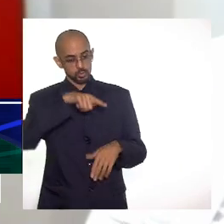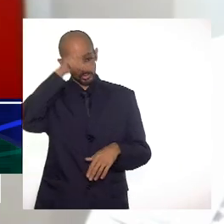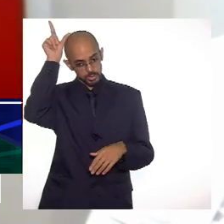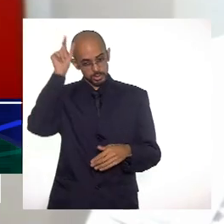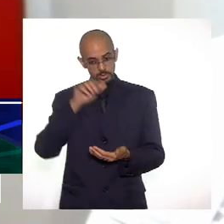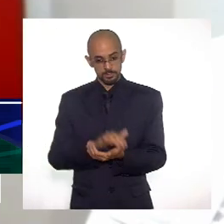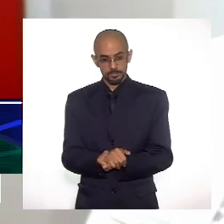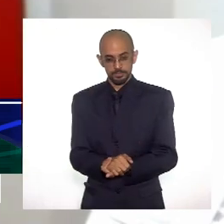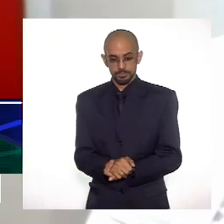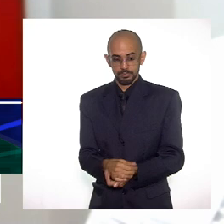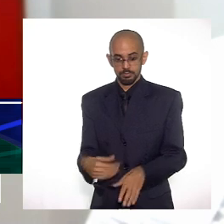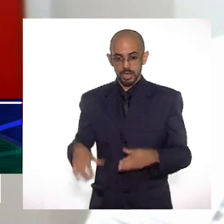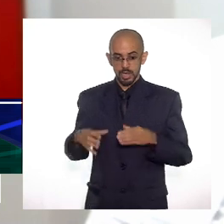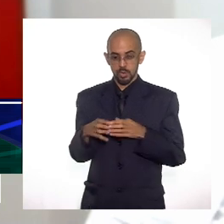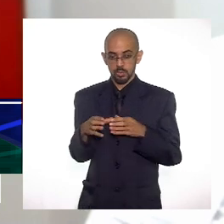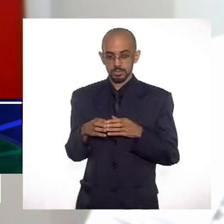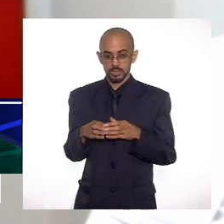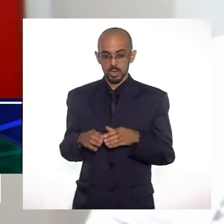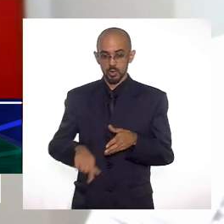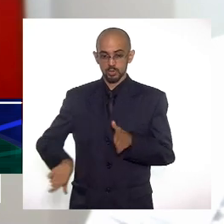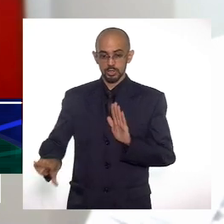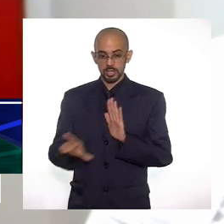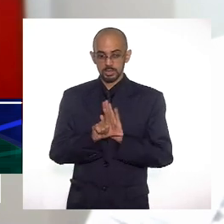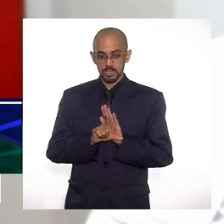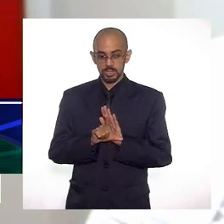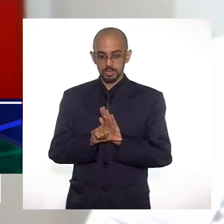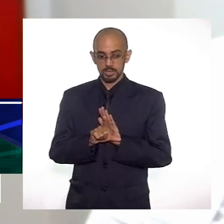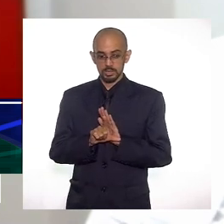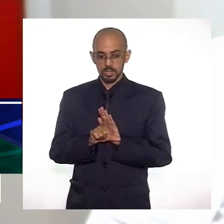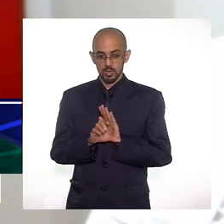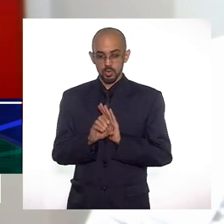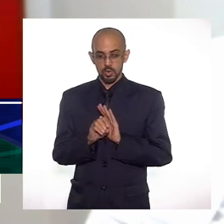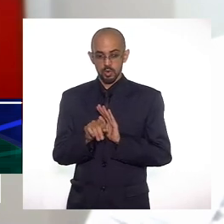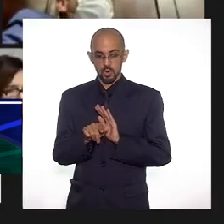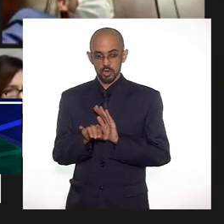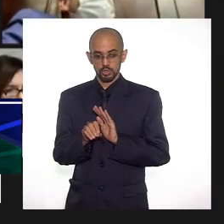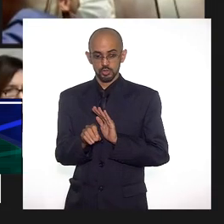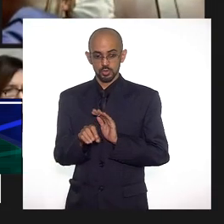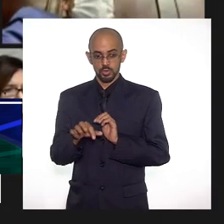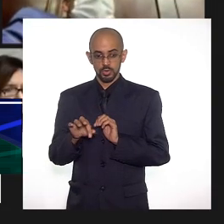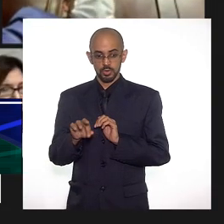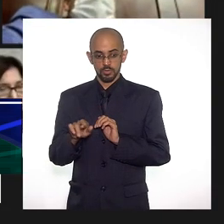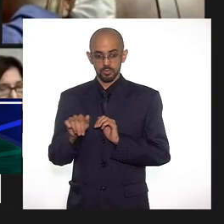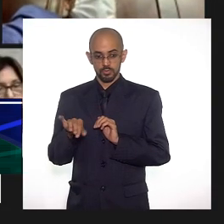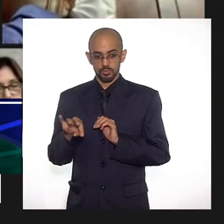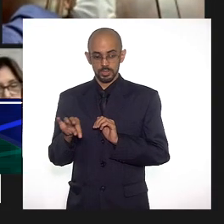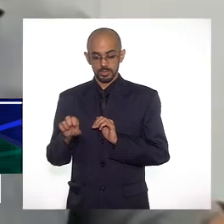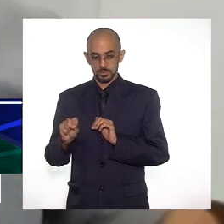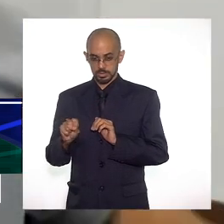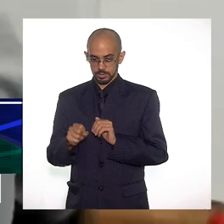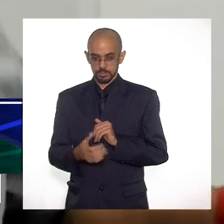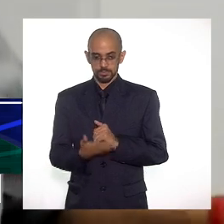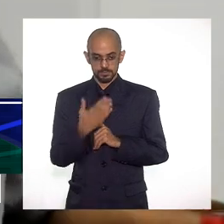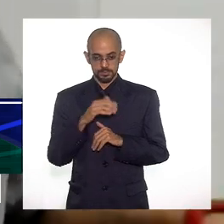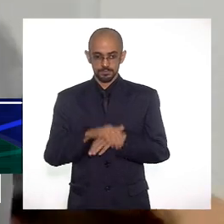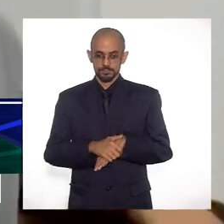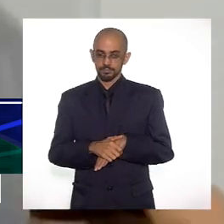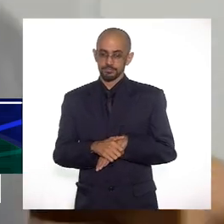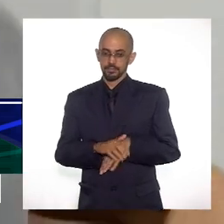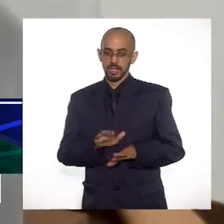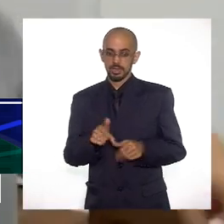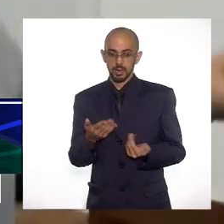de Legislação Constitucional Complementar e Códigos, deputado Alexandre Freitas. Presidente, vamos